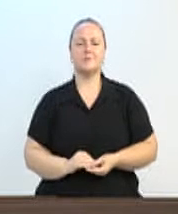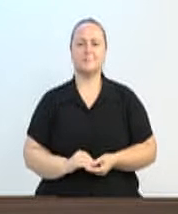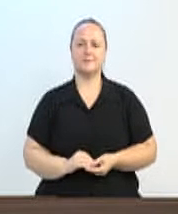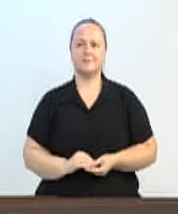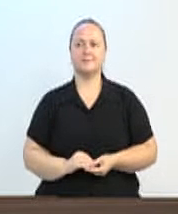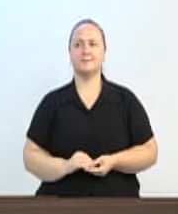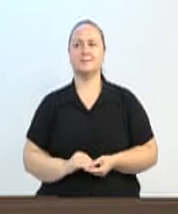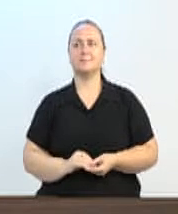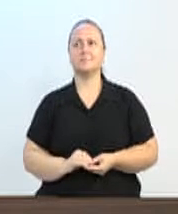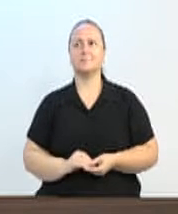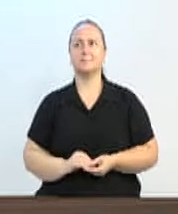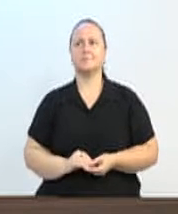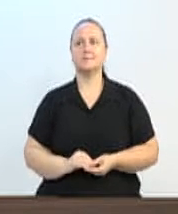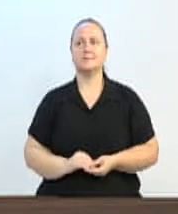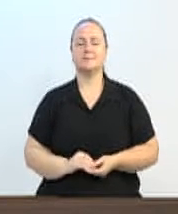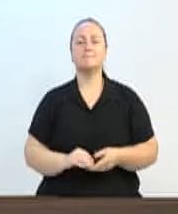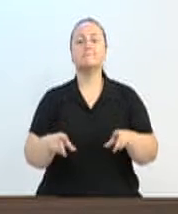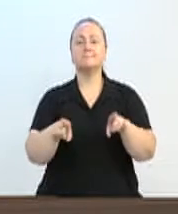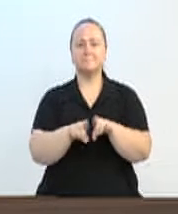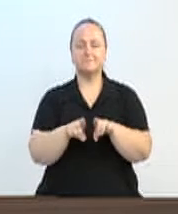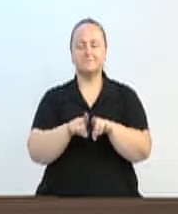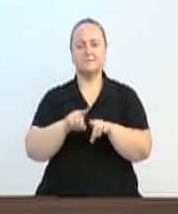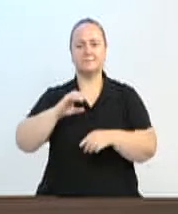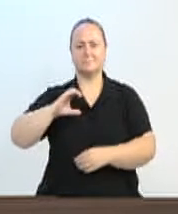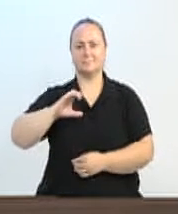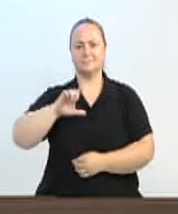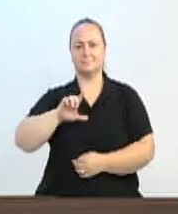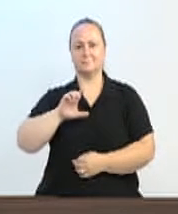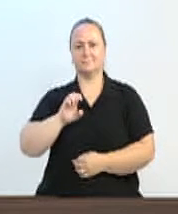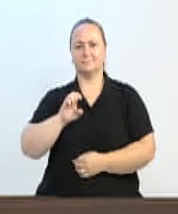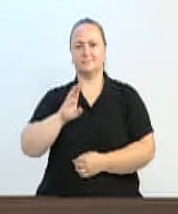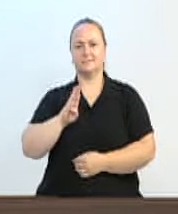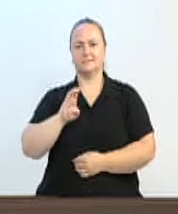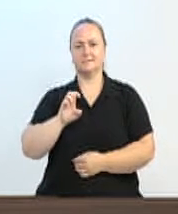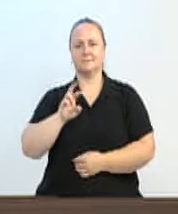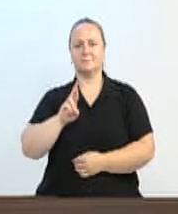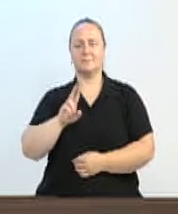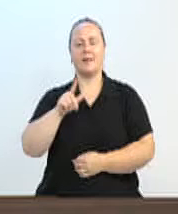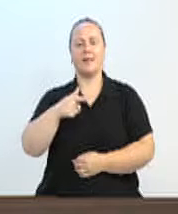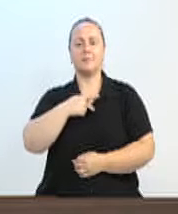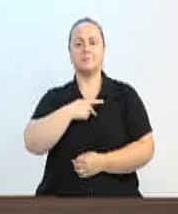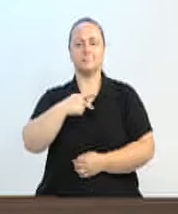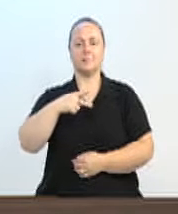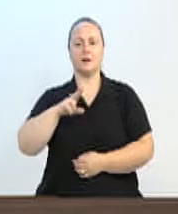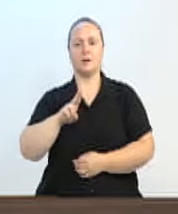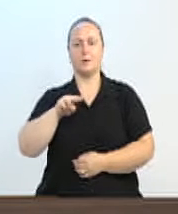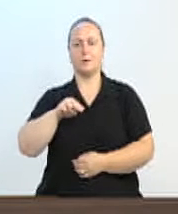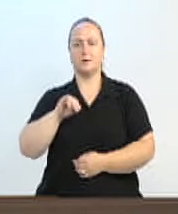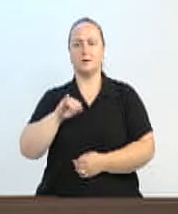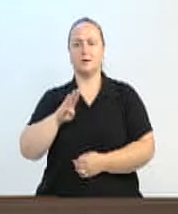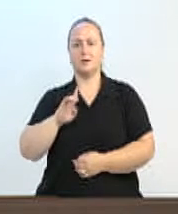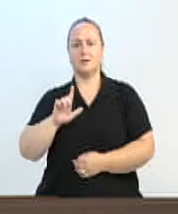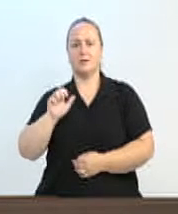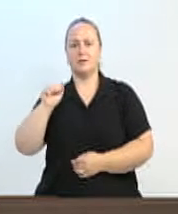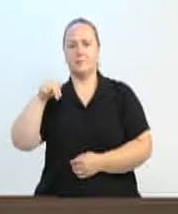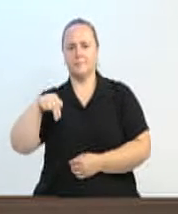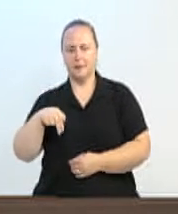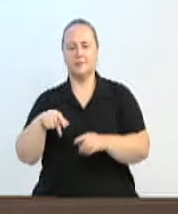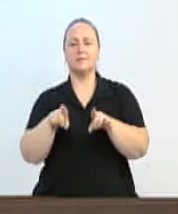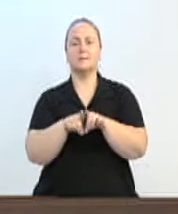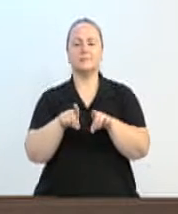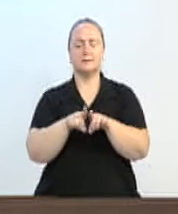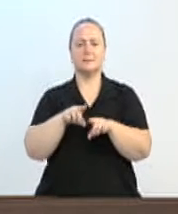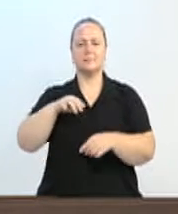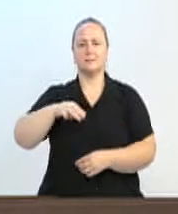cumprimentar aqui o Kléber que é presidente da Uniplan E também o Marcos que é presidente da associação